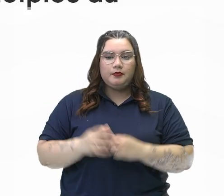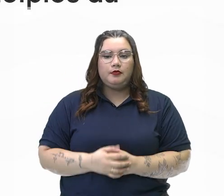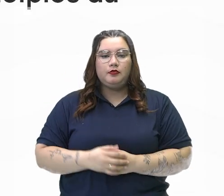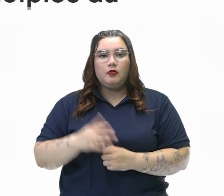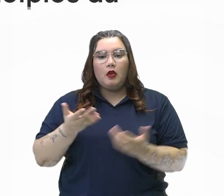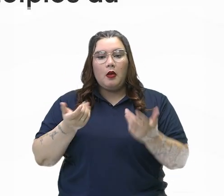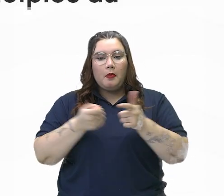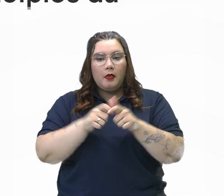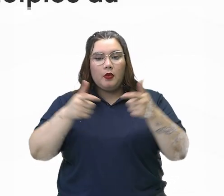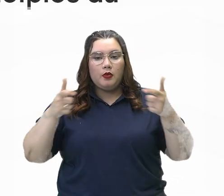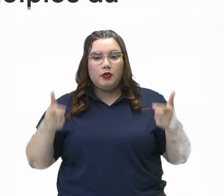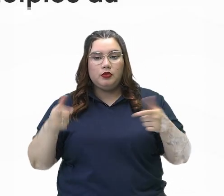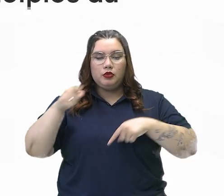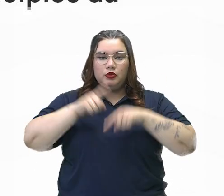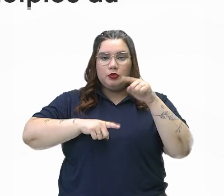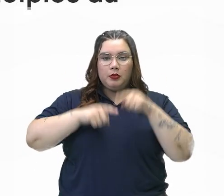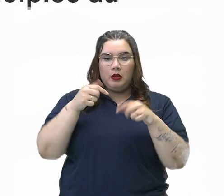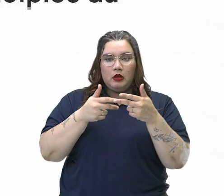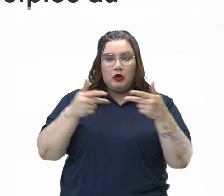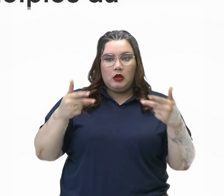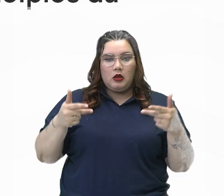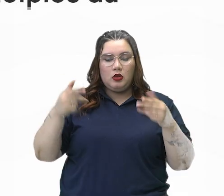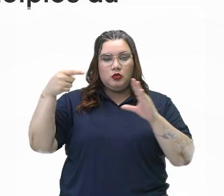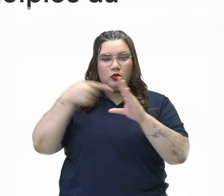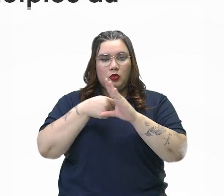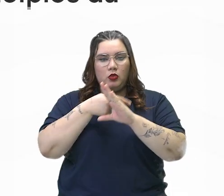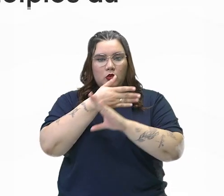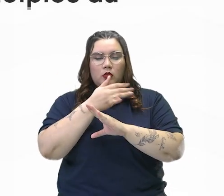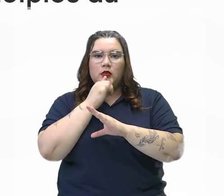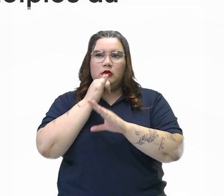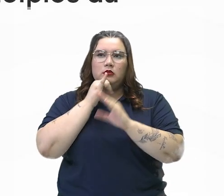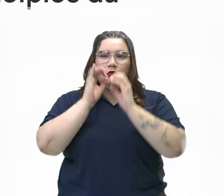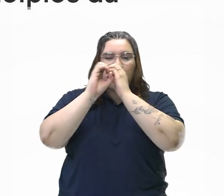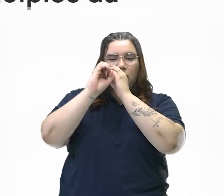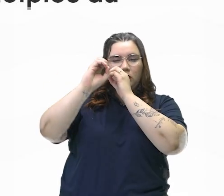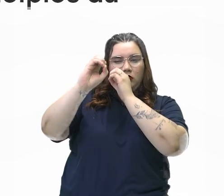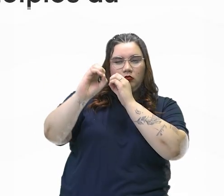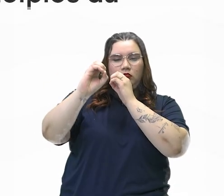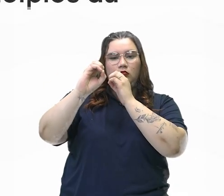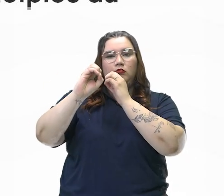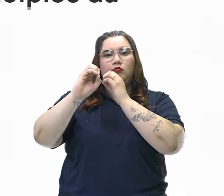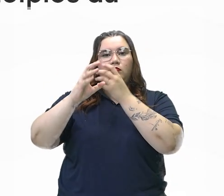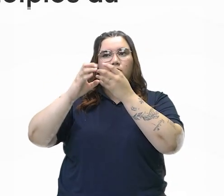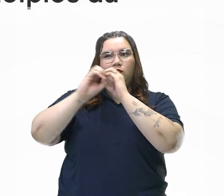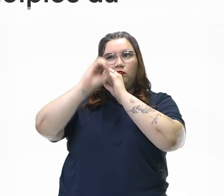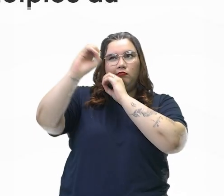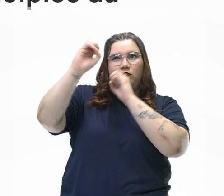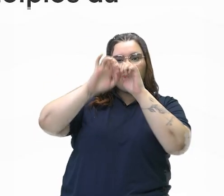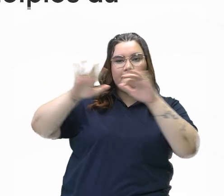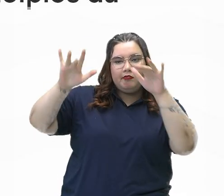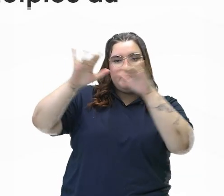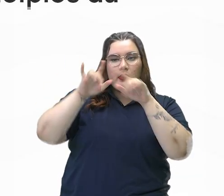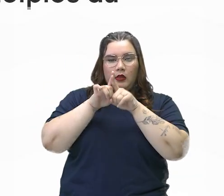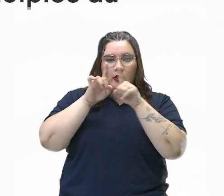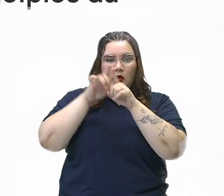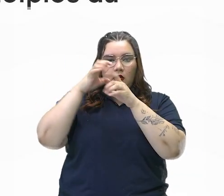maior parte dos instrumentos ópticos, como as lunetas, telescópios e